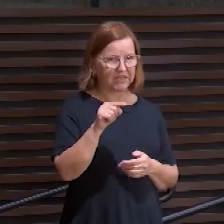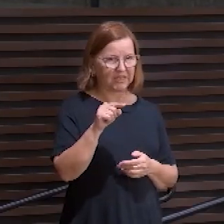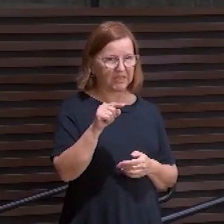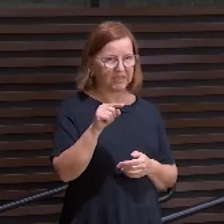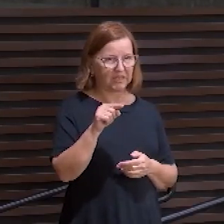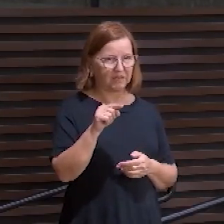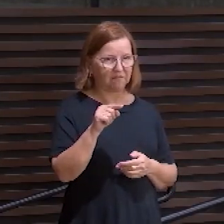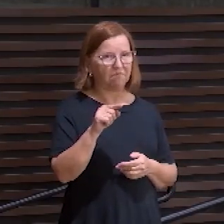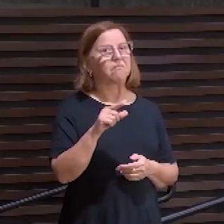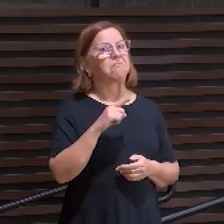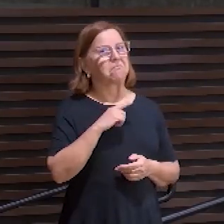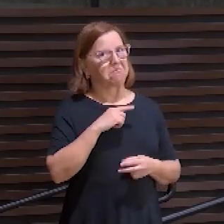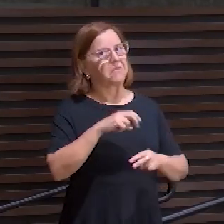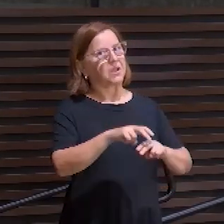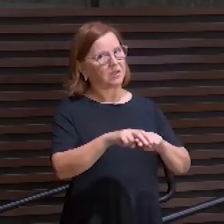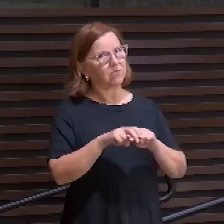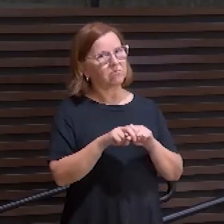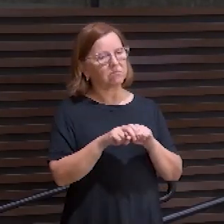razão.